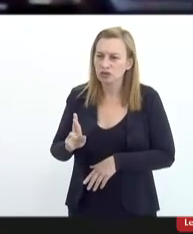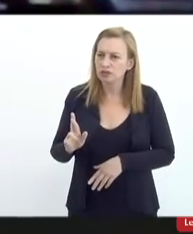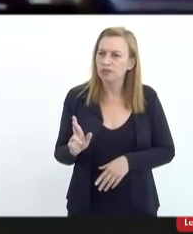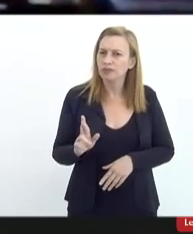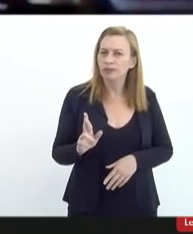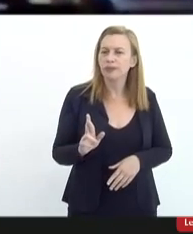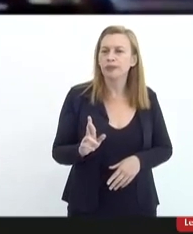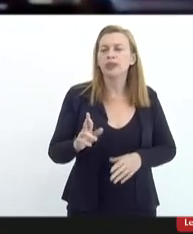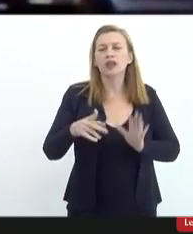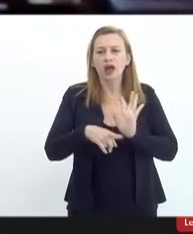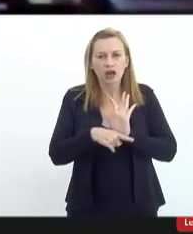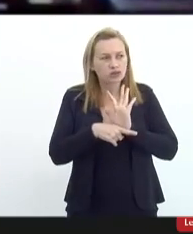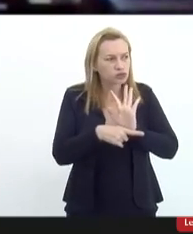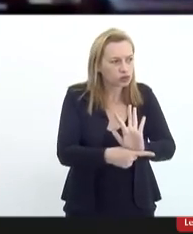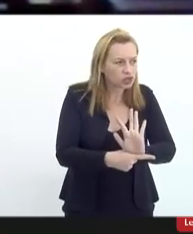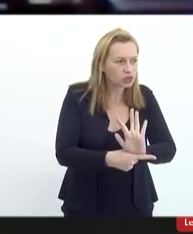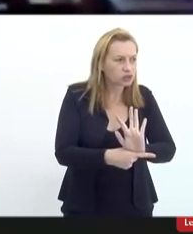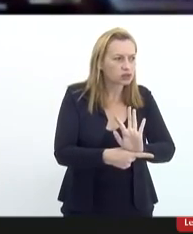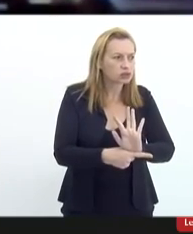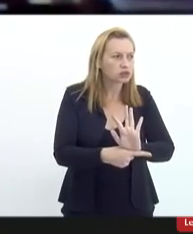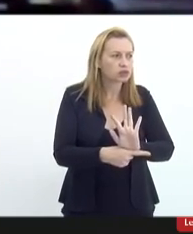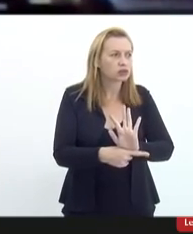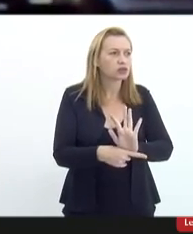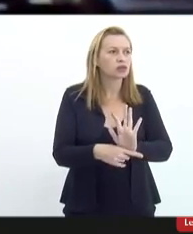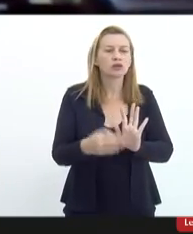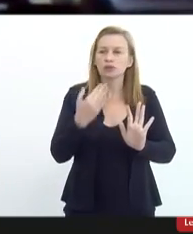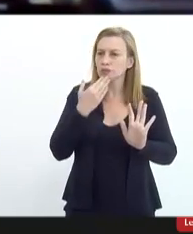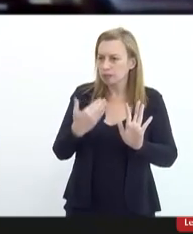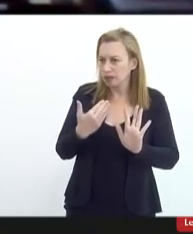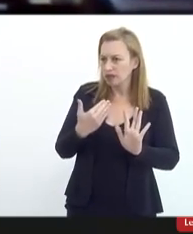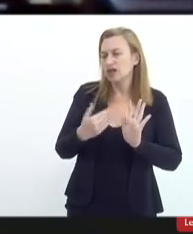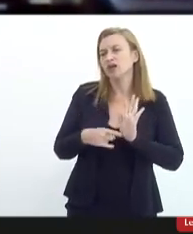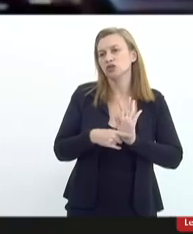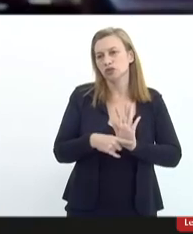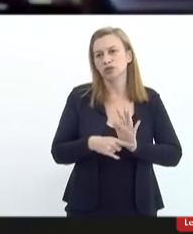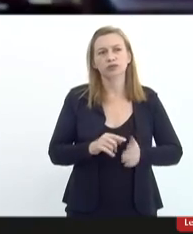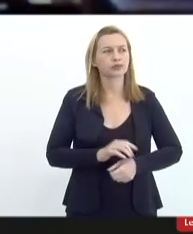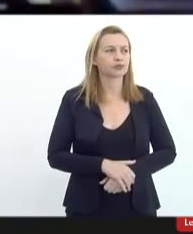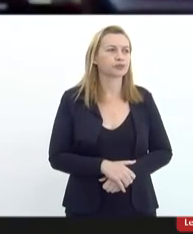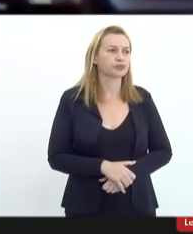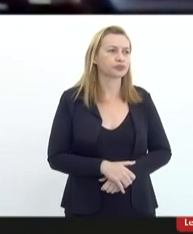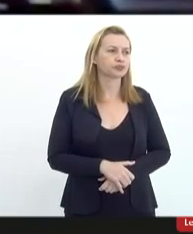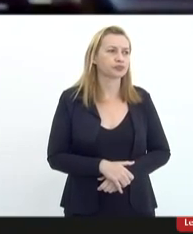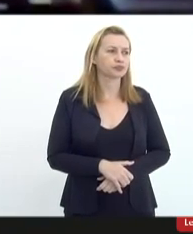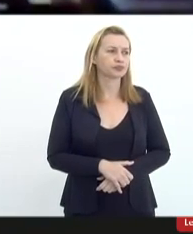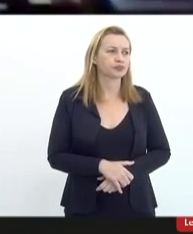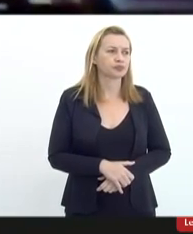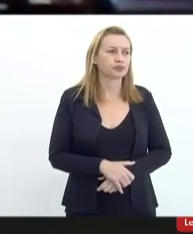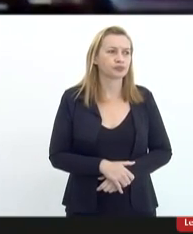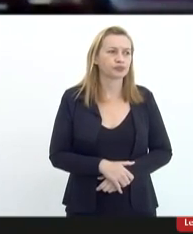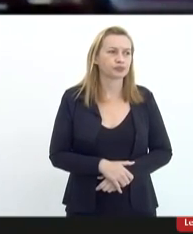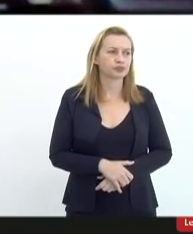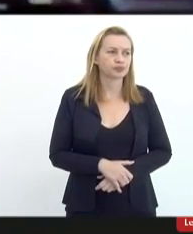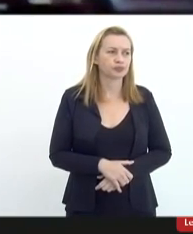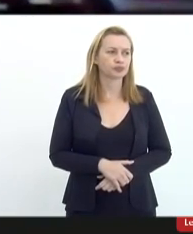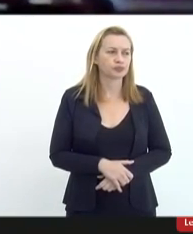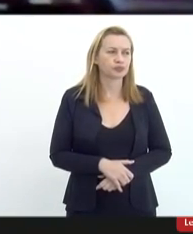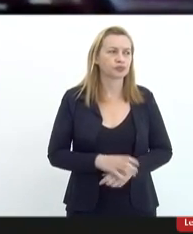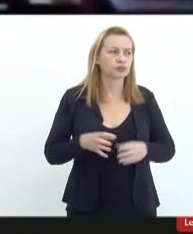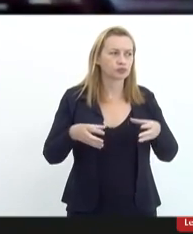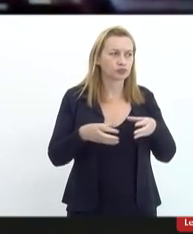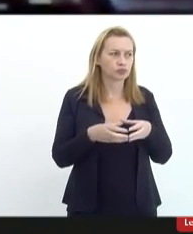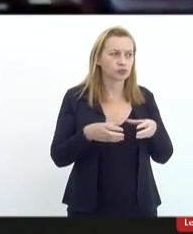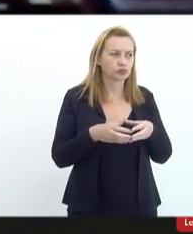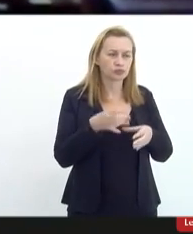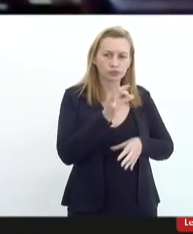serão ajudadas quando solicitam ajuda. A imposição de um determinado grupo